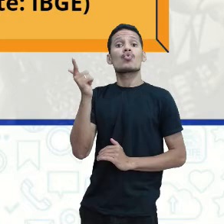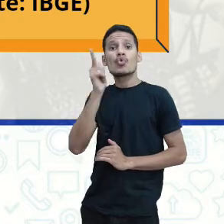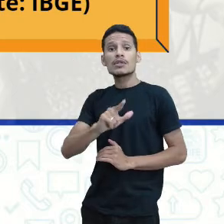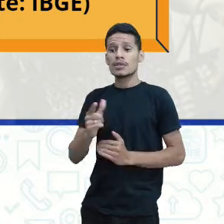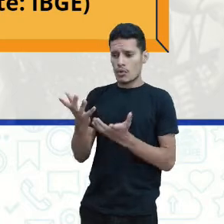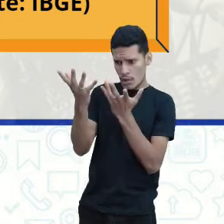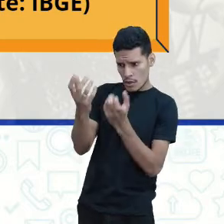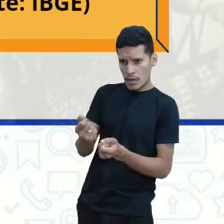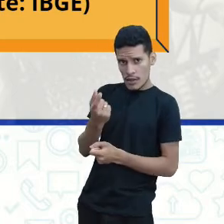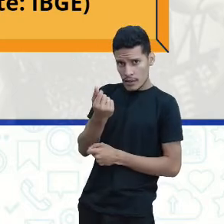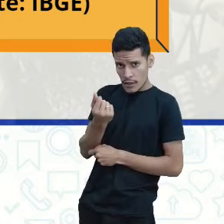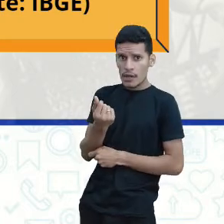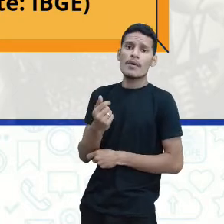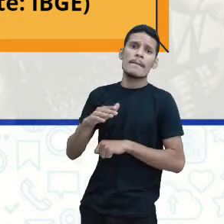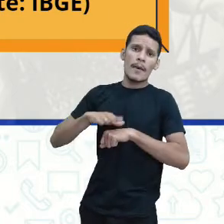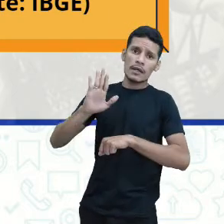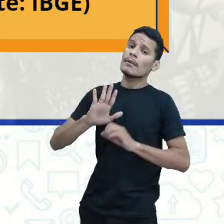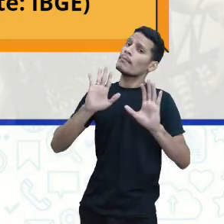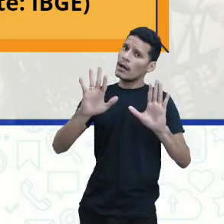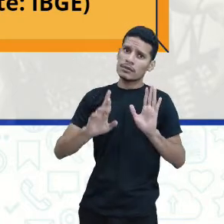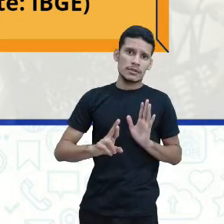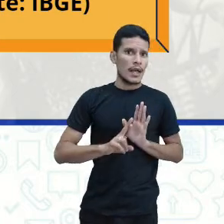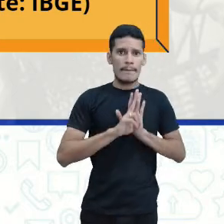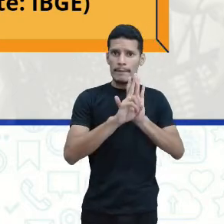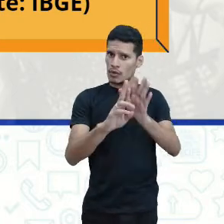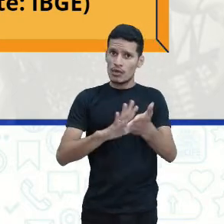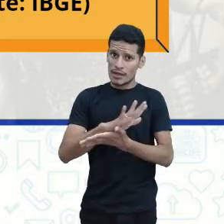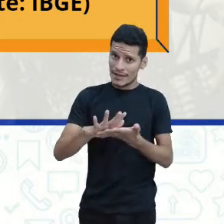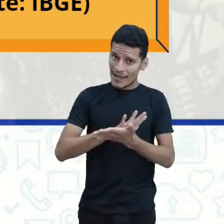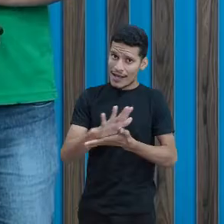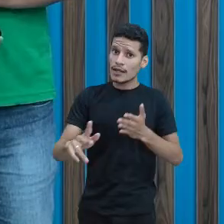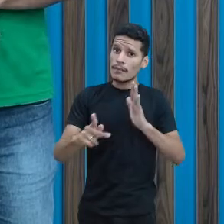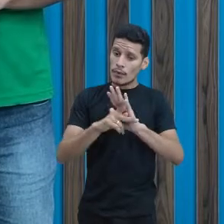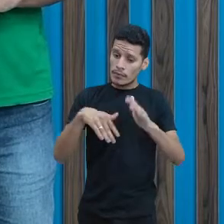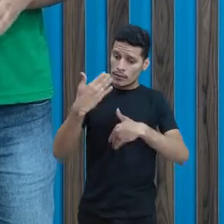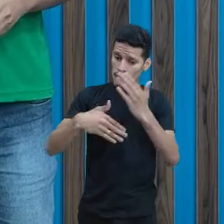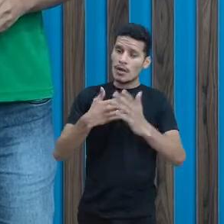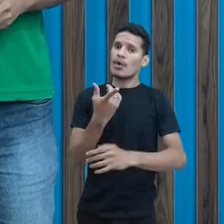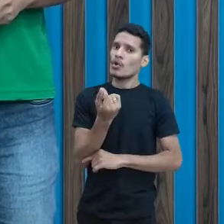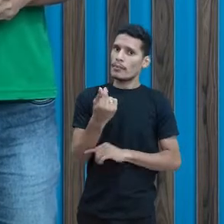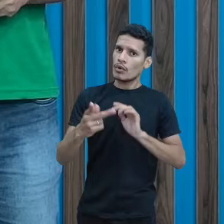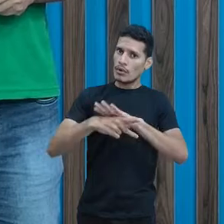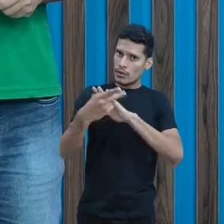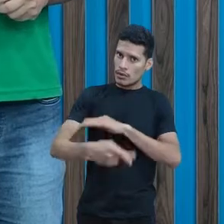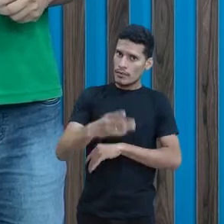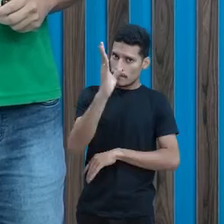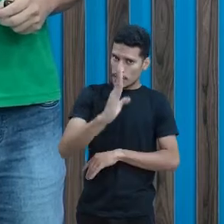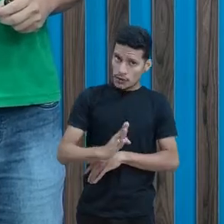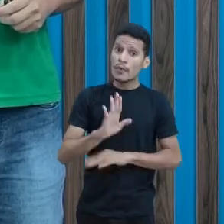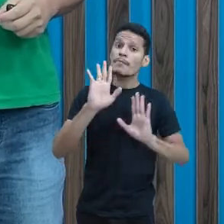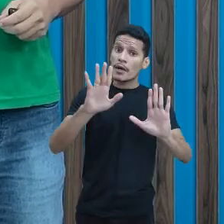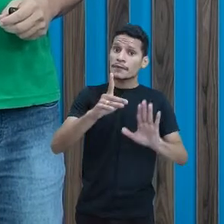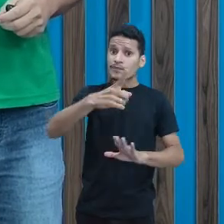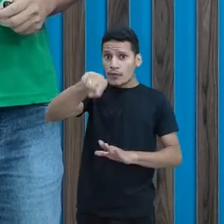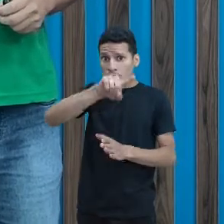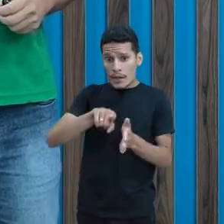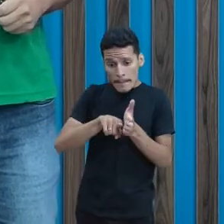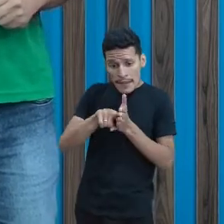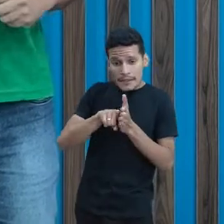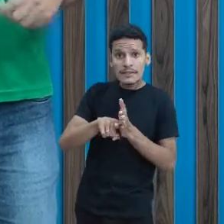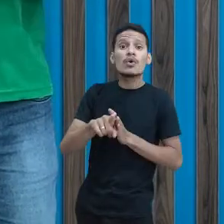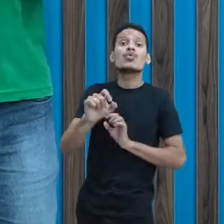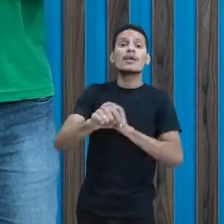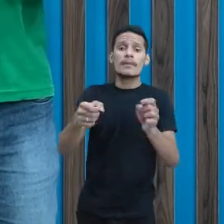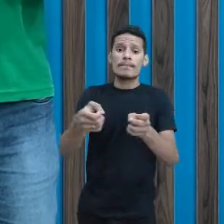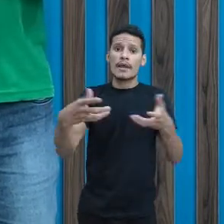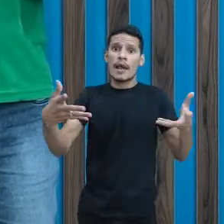mais, mas isso não representou realmente um desenvolvimento econômico do país. Então é isso, ó. Pesquisa o que foi o milagre econômico